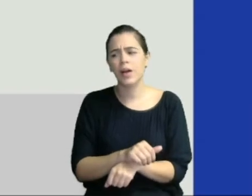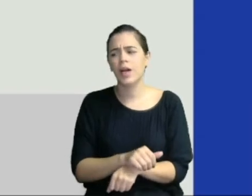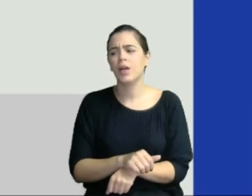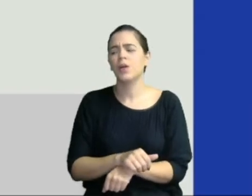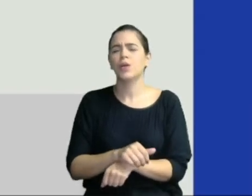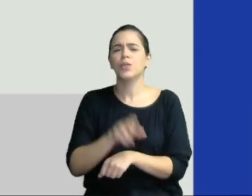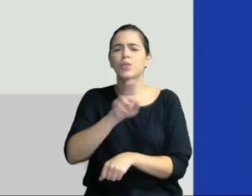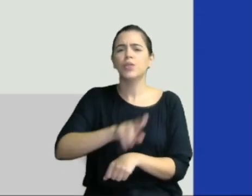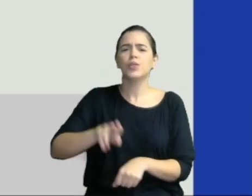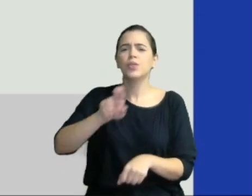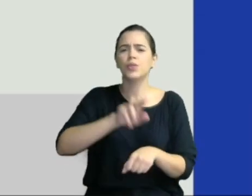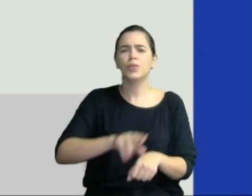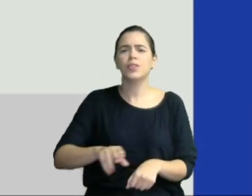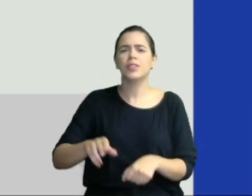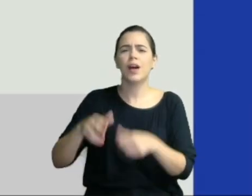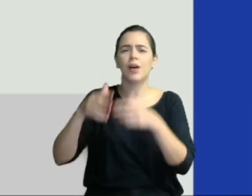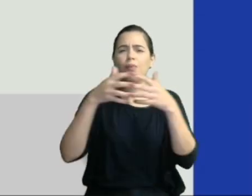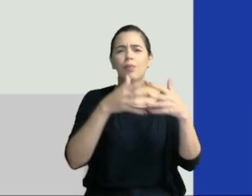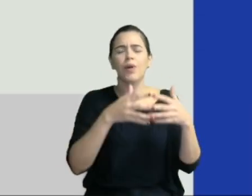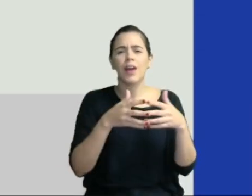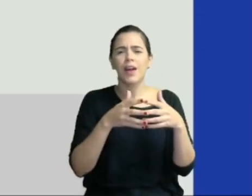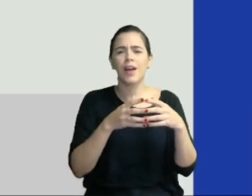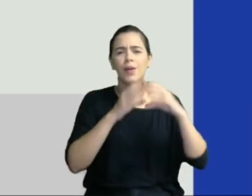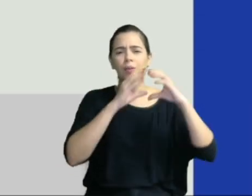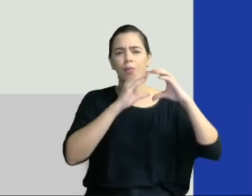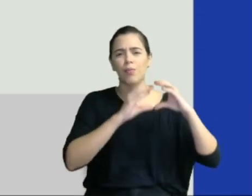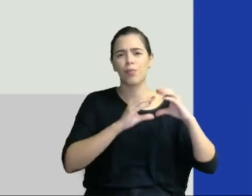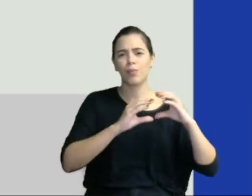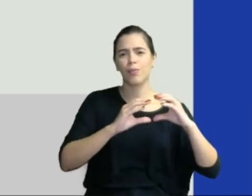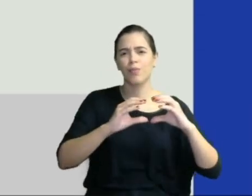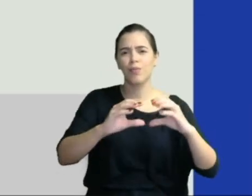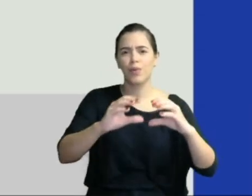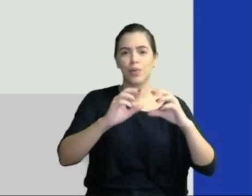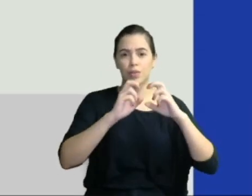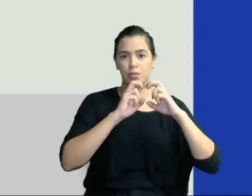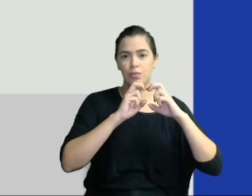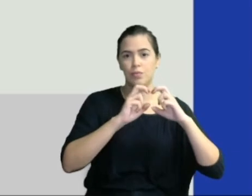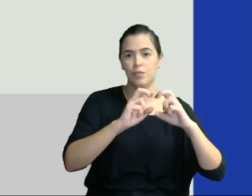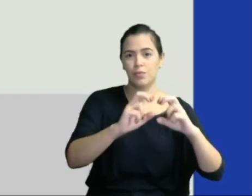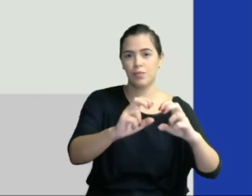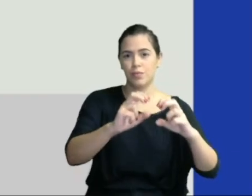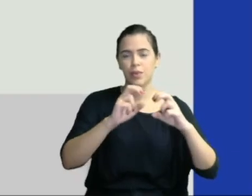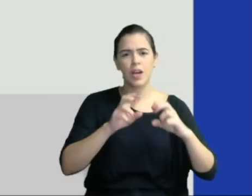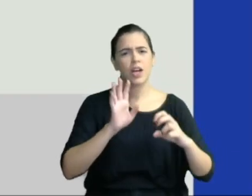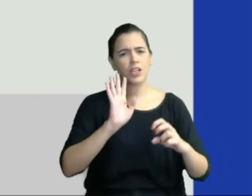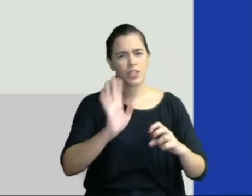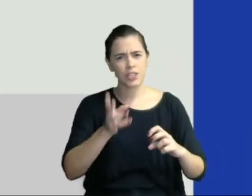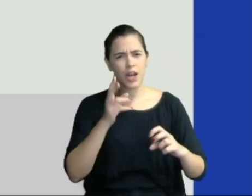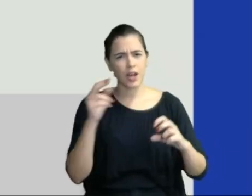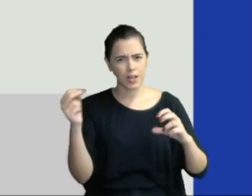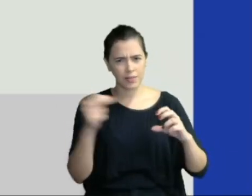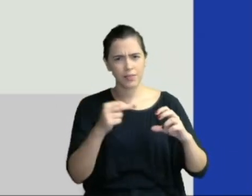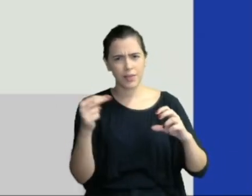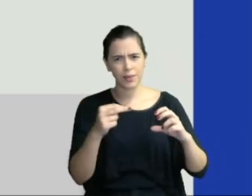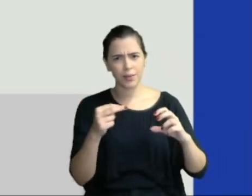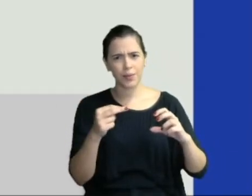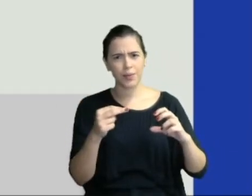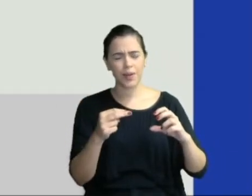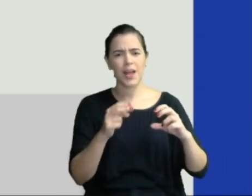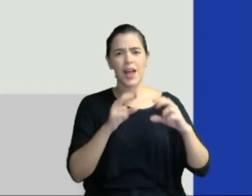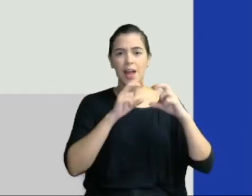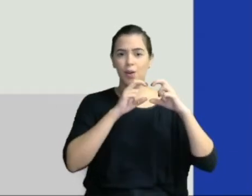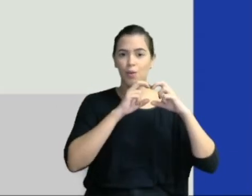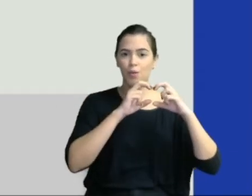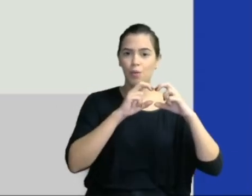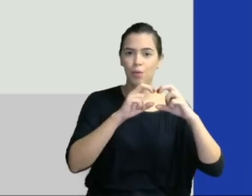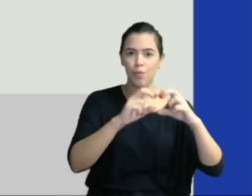bondinho. Eram tão bonitinhos os bondinhos? Você sabe o que é bondinho? Você já tinha visto, já ouviu falar? Bem, os bondes eram um meio